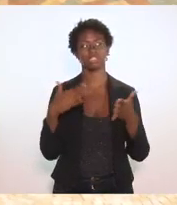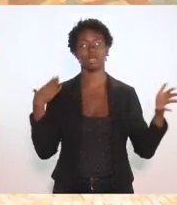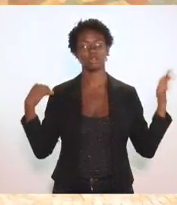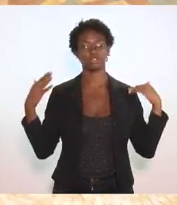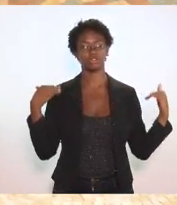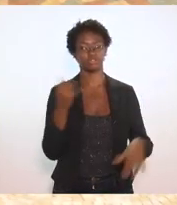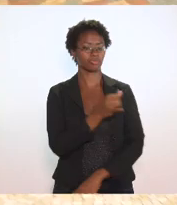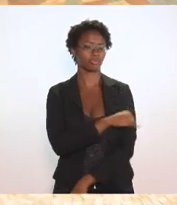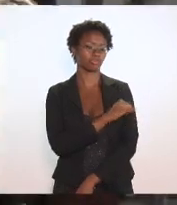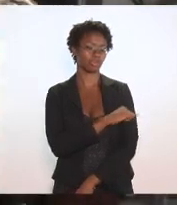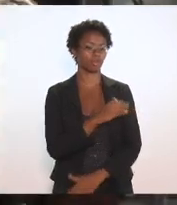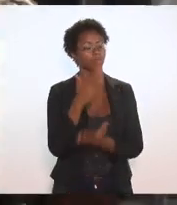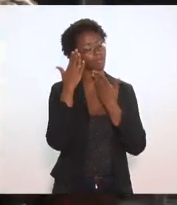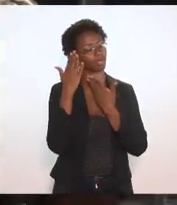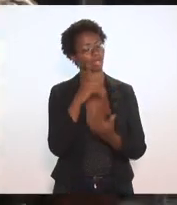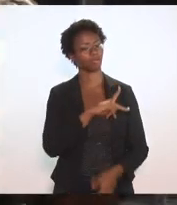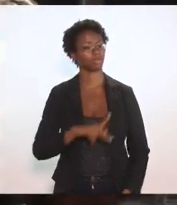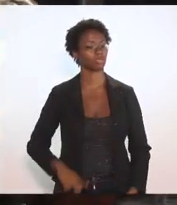presidente.